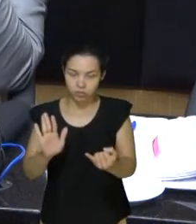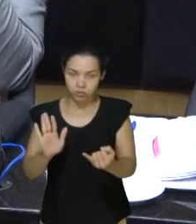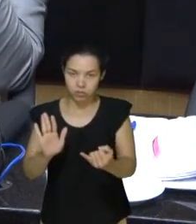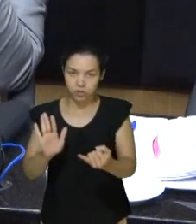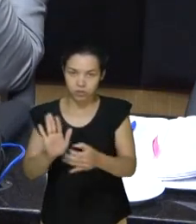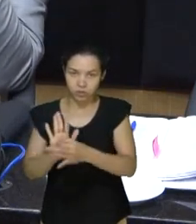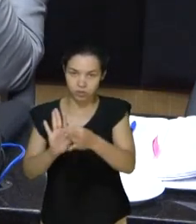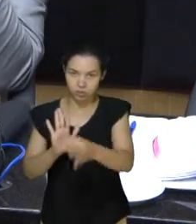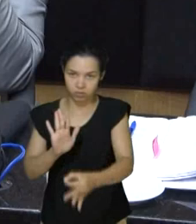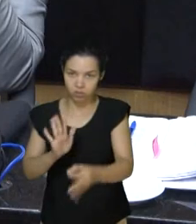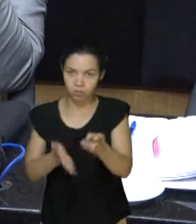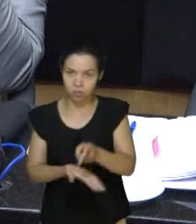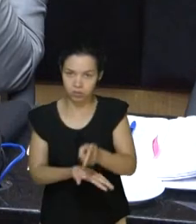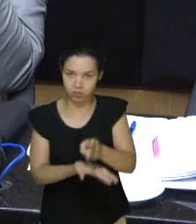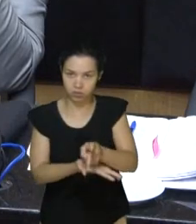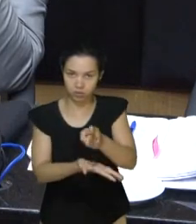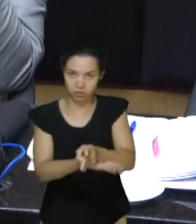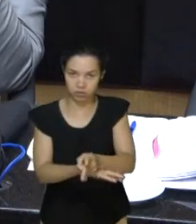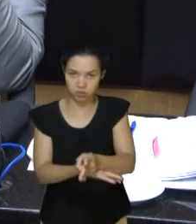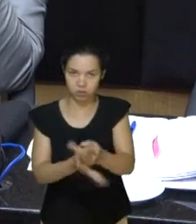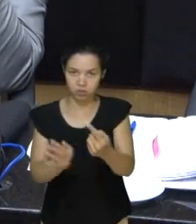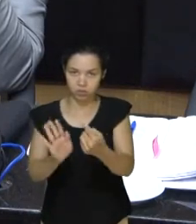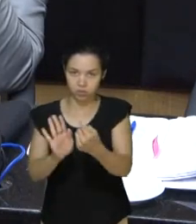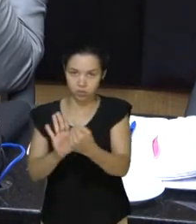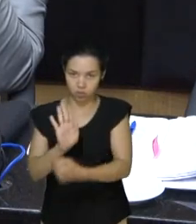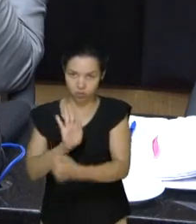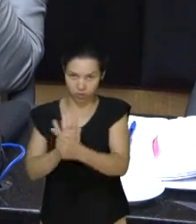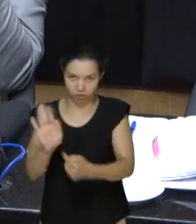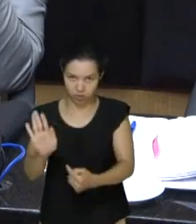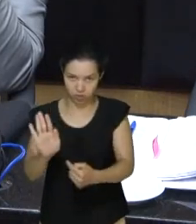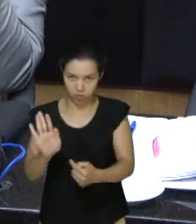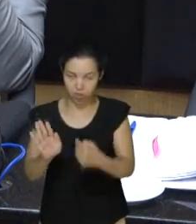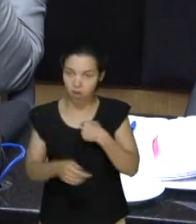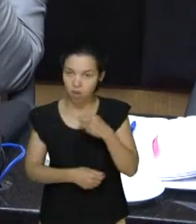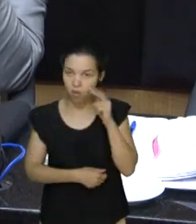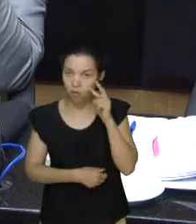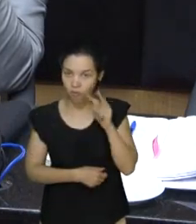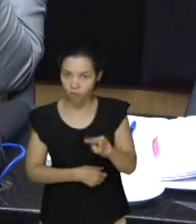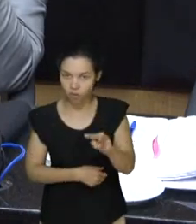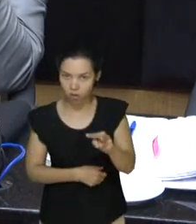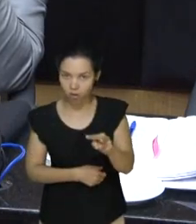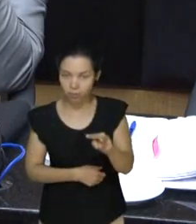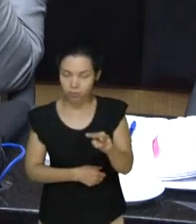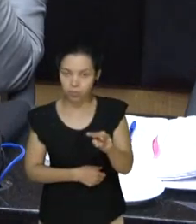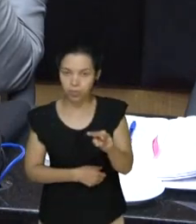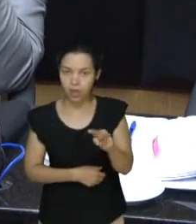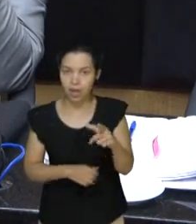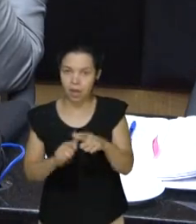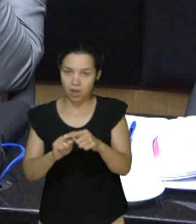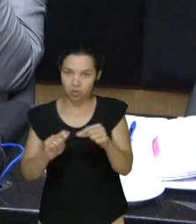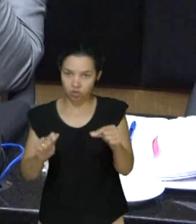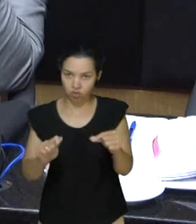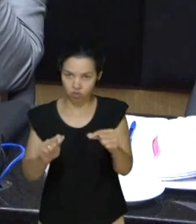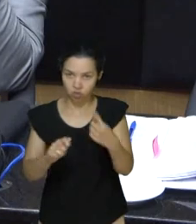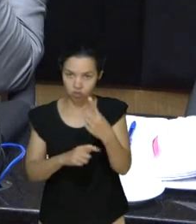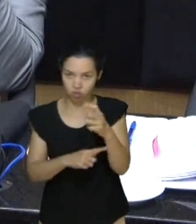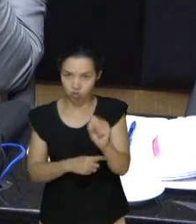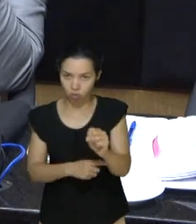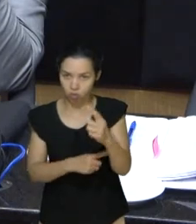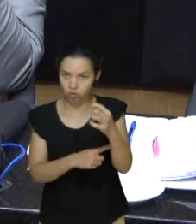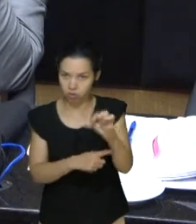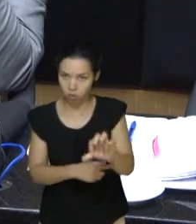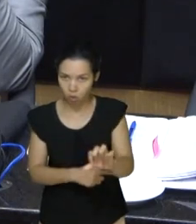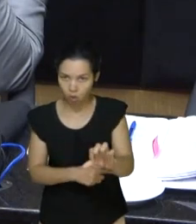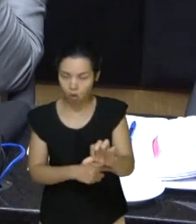veto. Então, assim, eu estava olhando aqui, deputado Minotto, os artigos, esses 18 ou 19 artigos